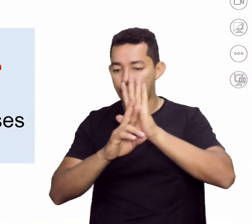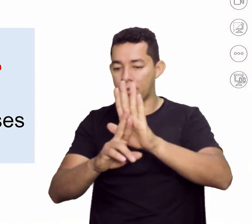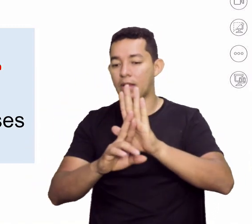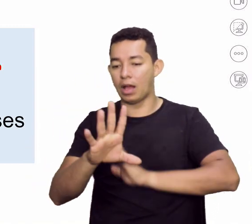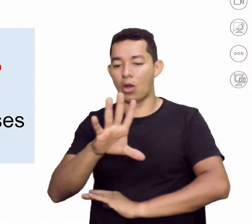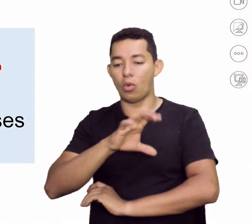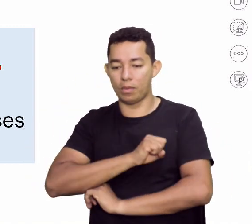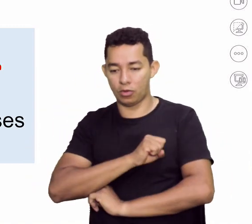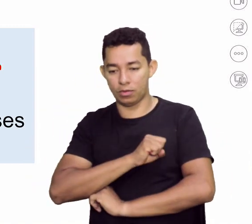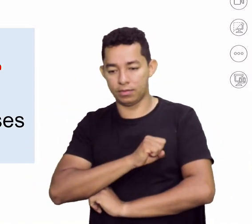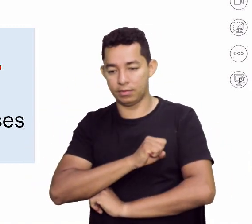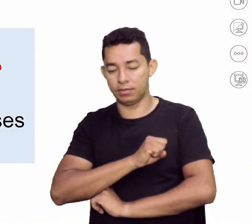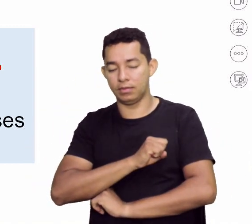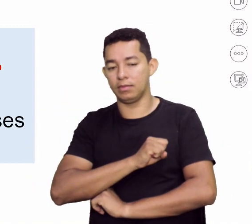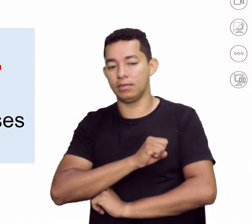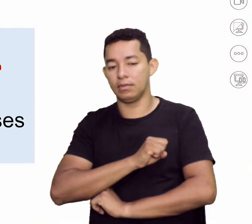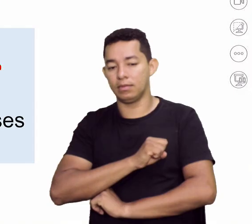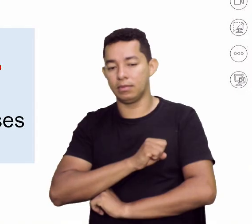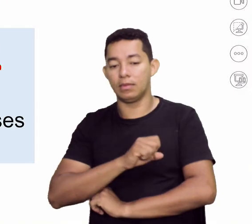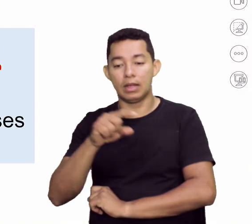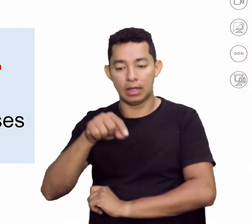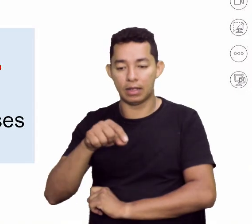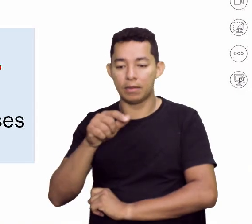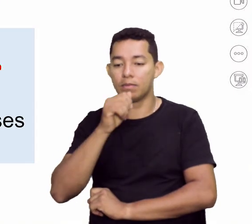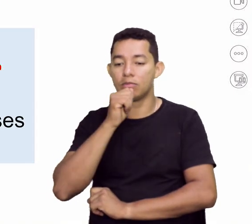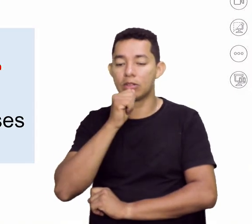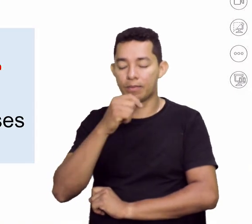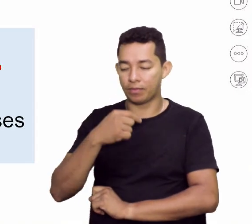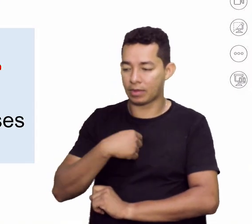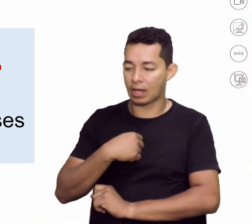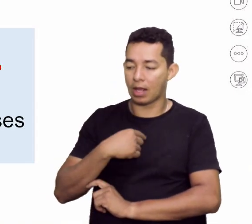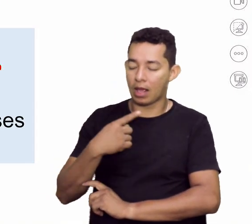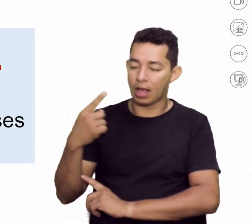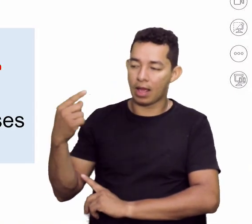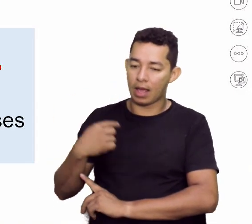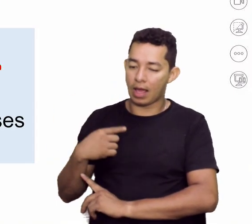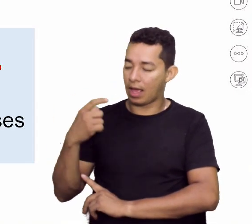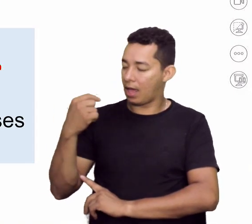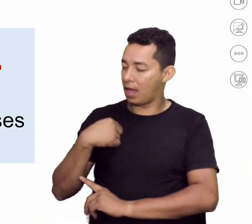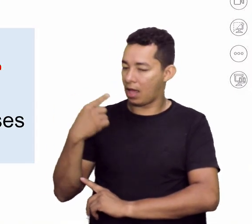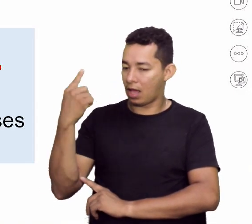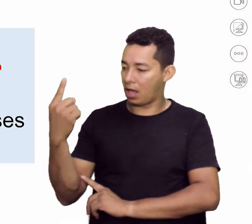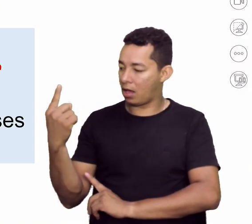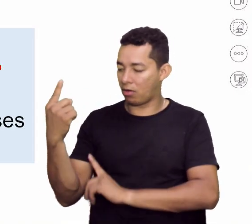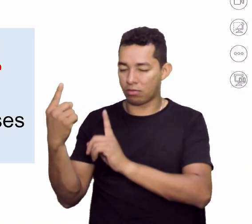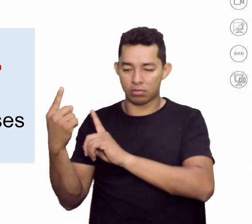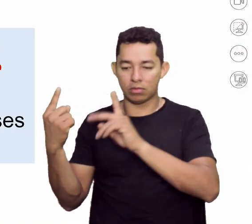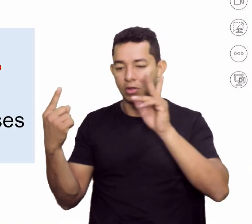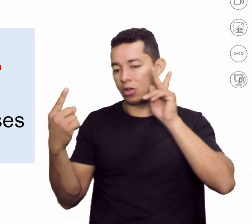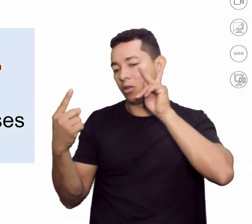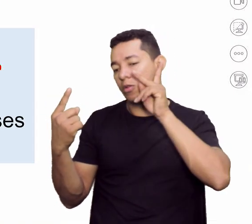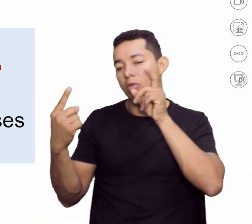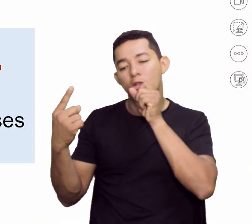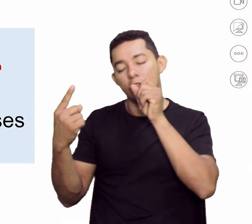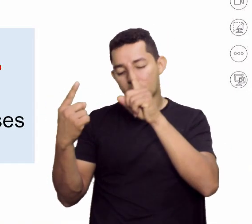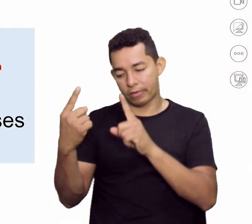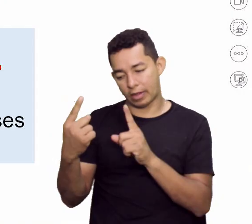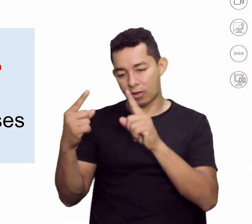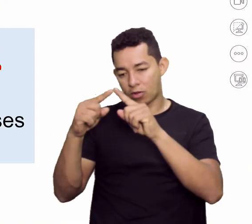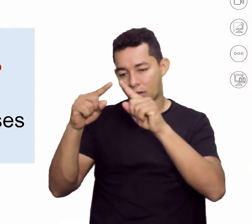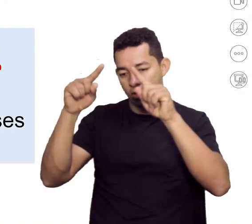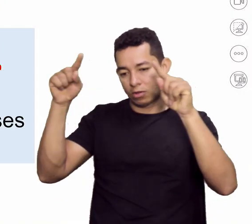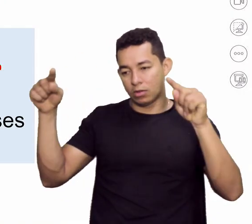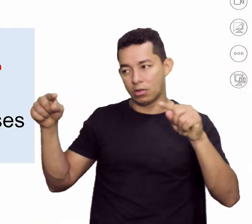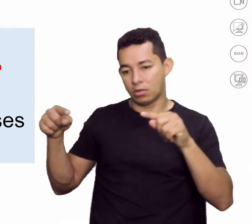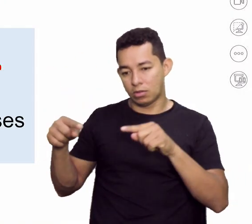verdade? Você tem eu, aí um coração e Porto Velho. Todo mundo vai entender que